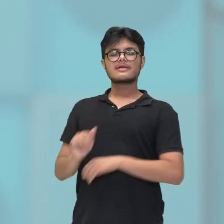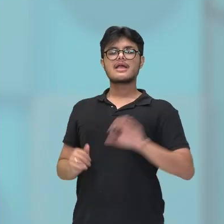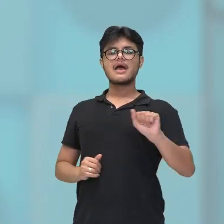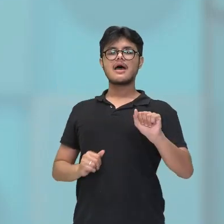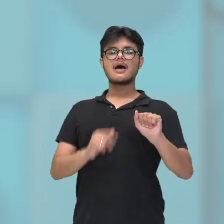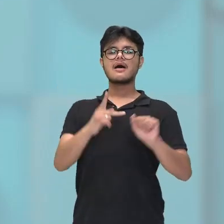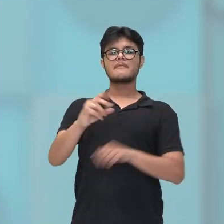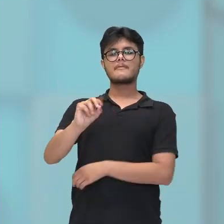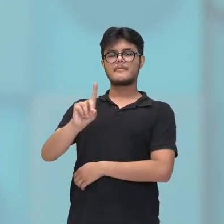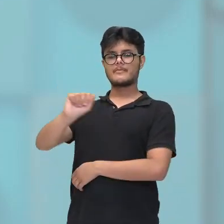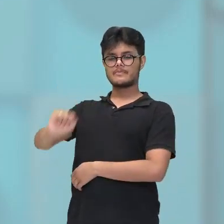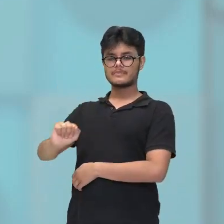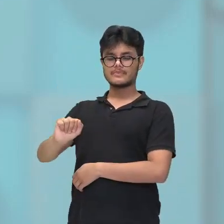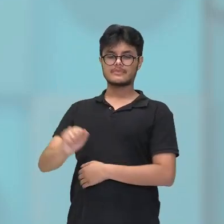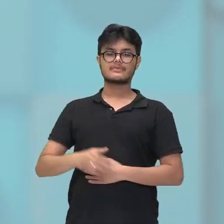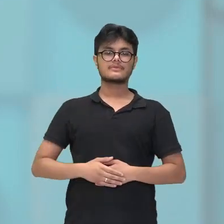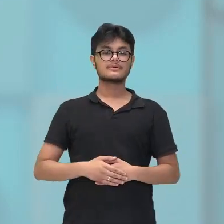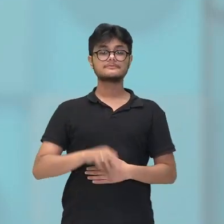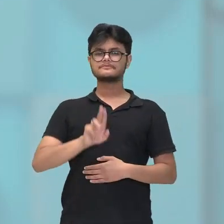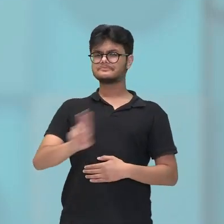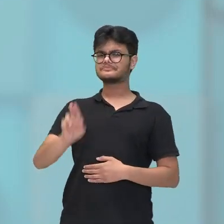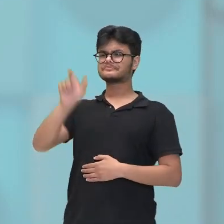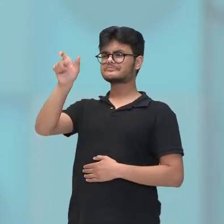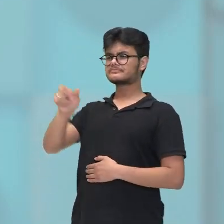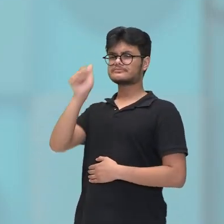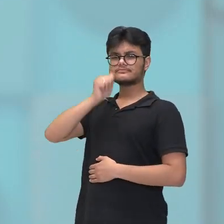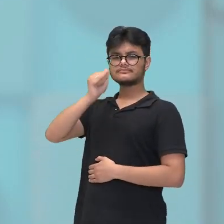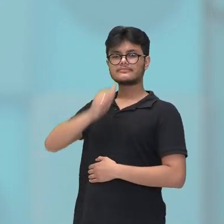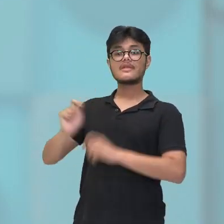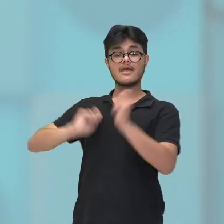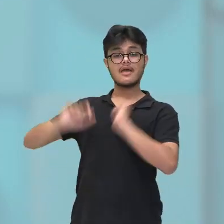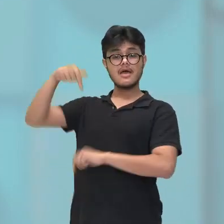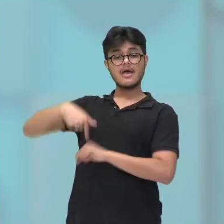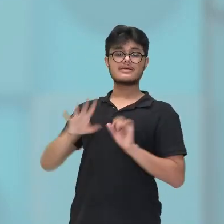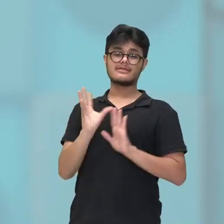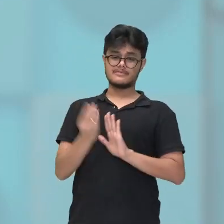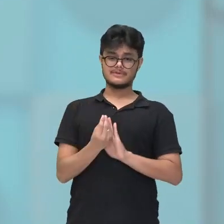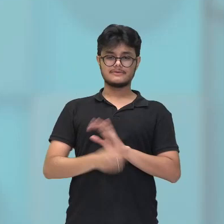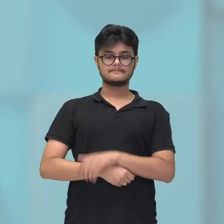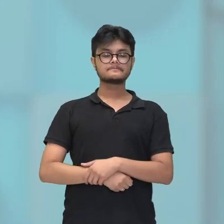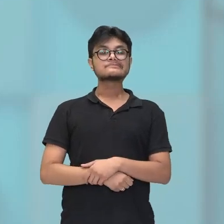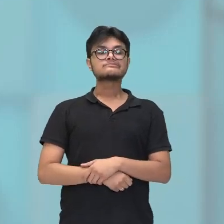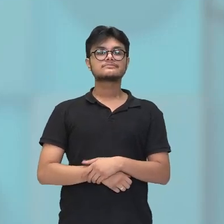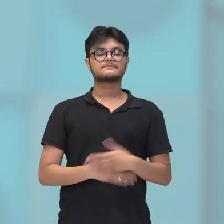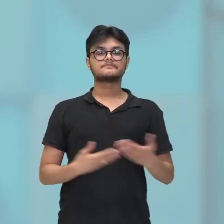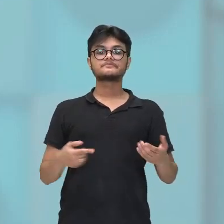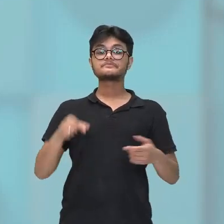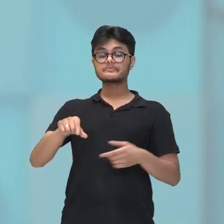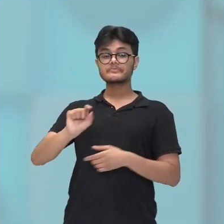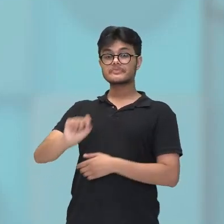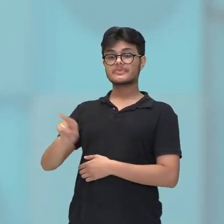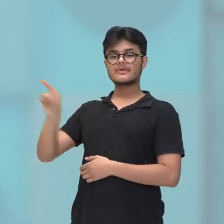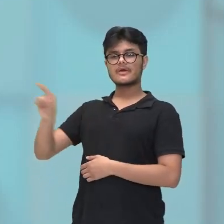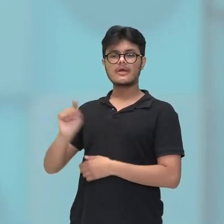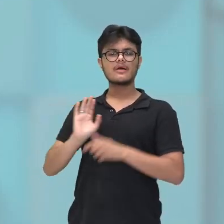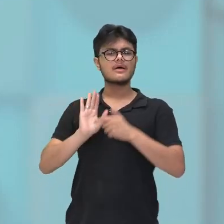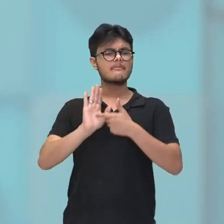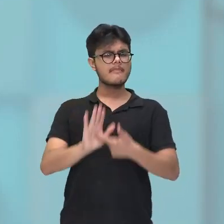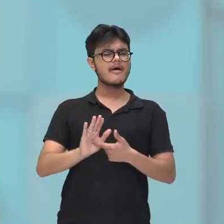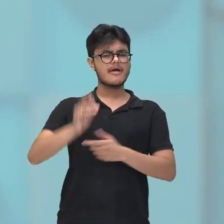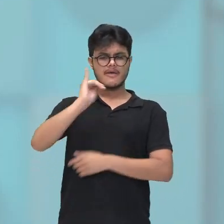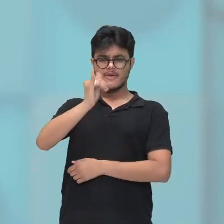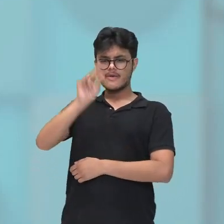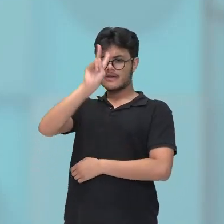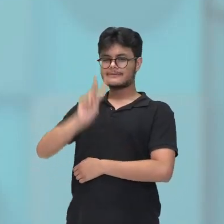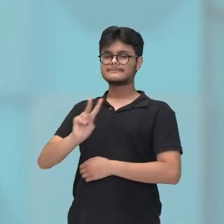foi escrito por Astrid Cabral, uma escritora amazonense, ok? Então, vocês vão acompanhar este conto e no